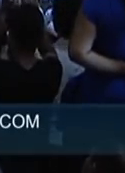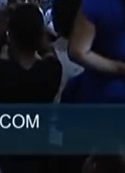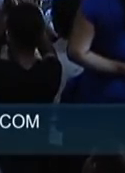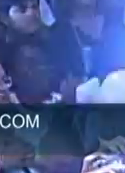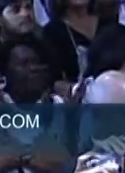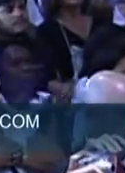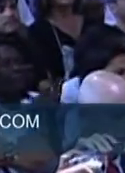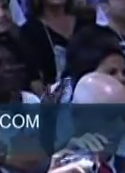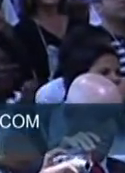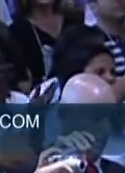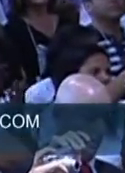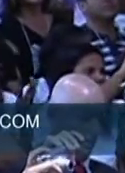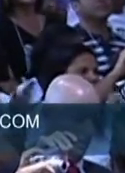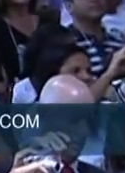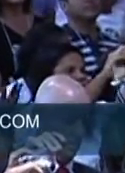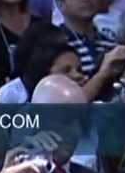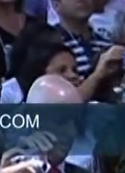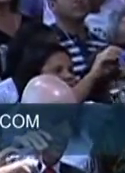Obrigado.